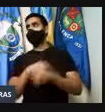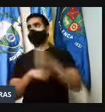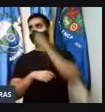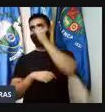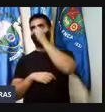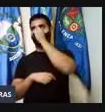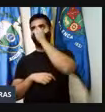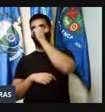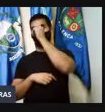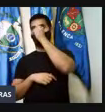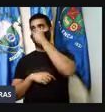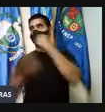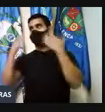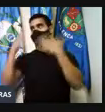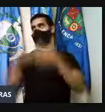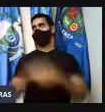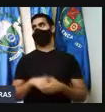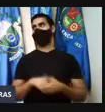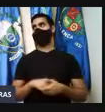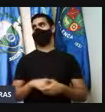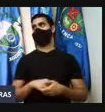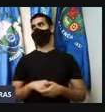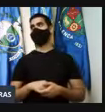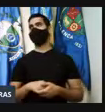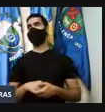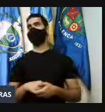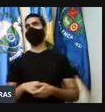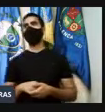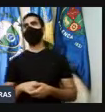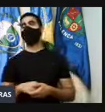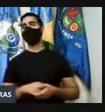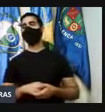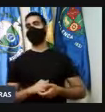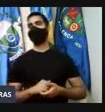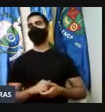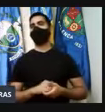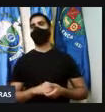municípios. Obrigado. Presidente, obrigado pela tolerância, obrigado aí.